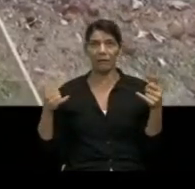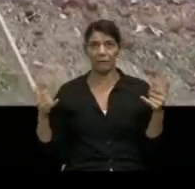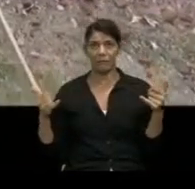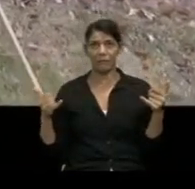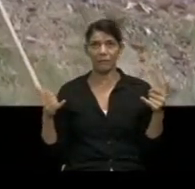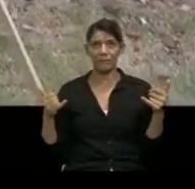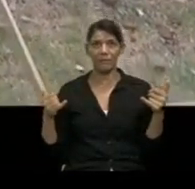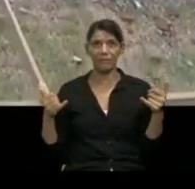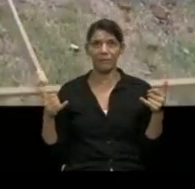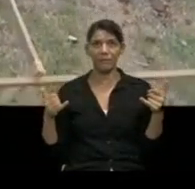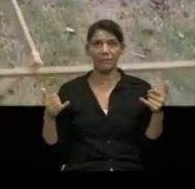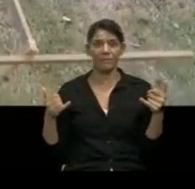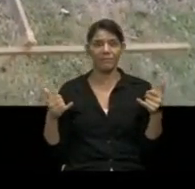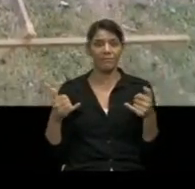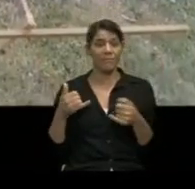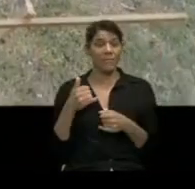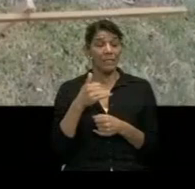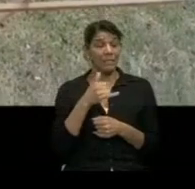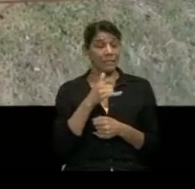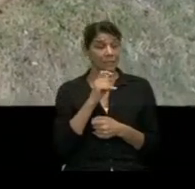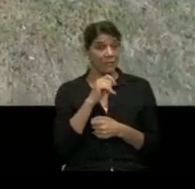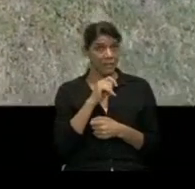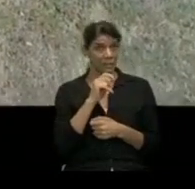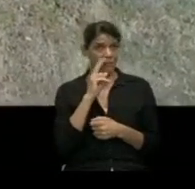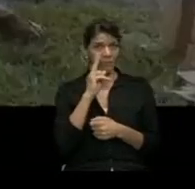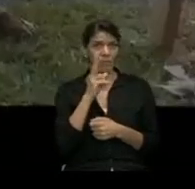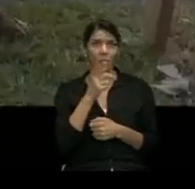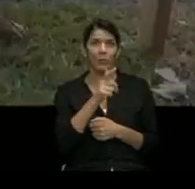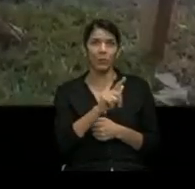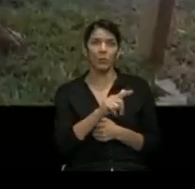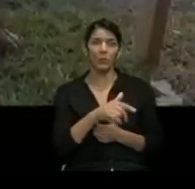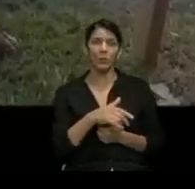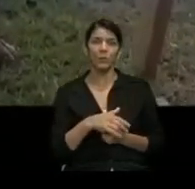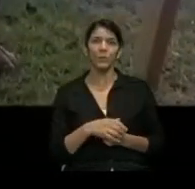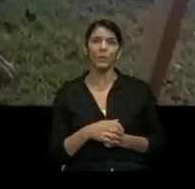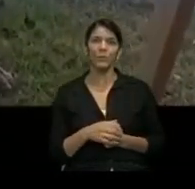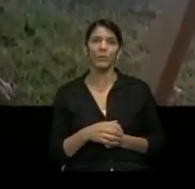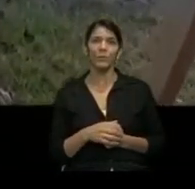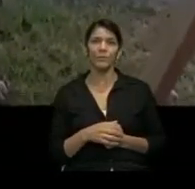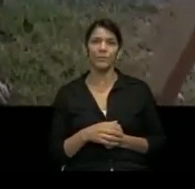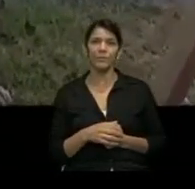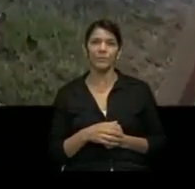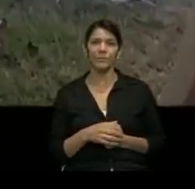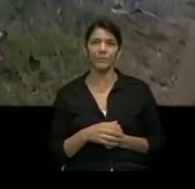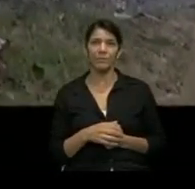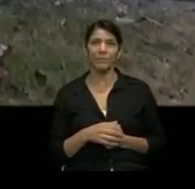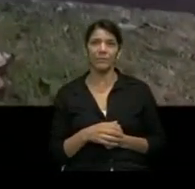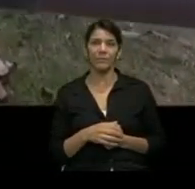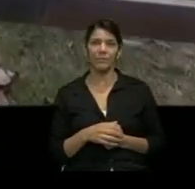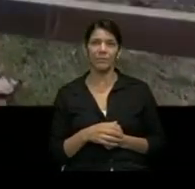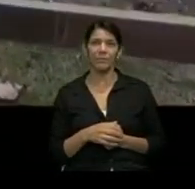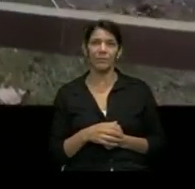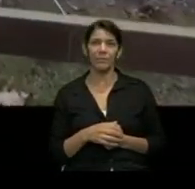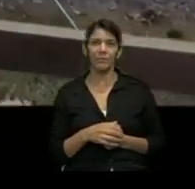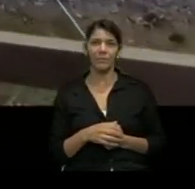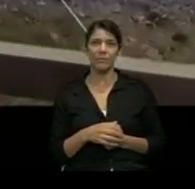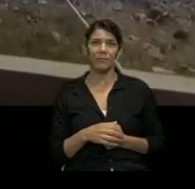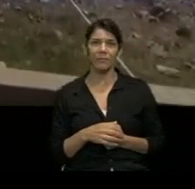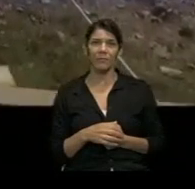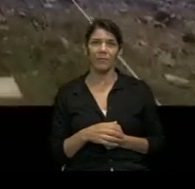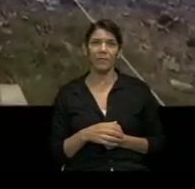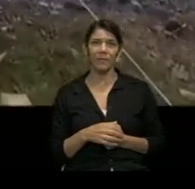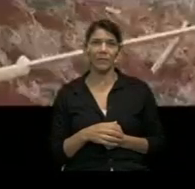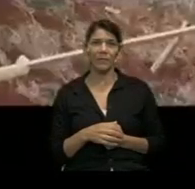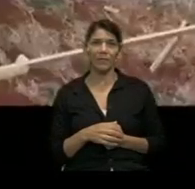Agora, uma observação. Se puder pausar, olha só. O gabarito,